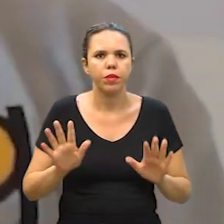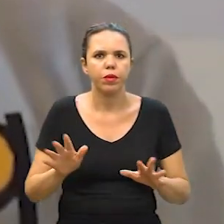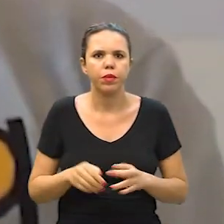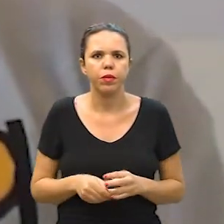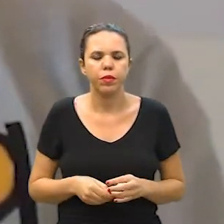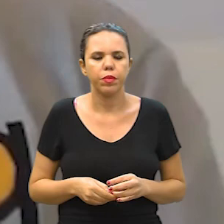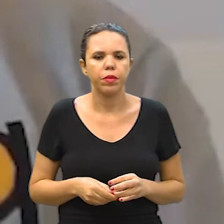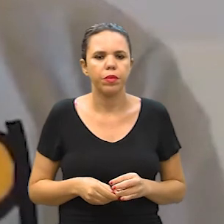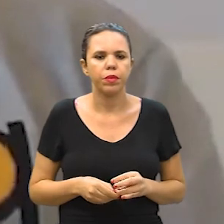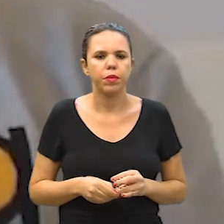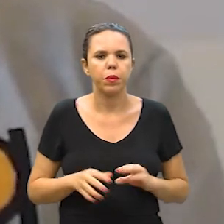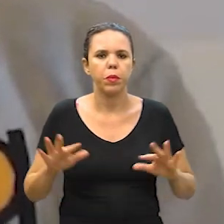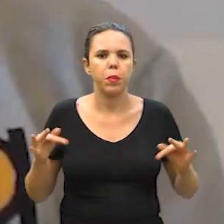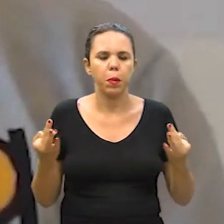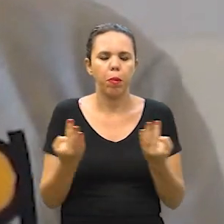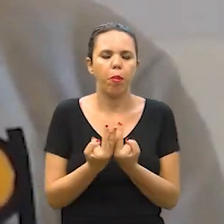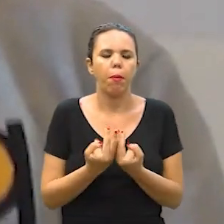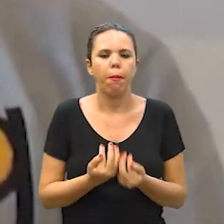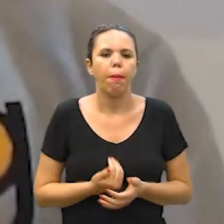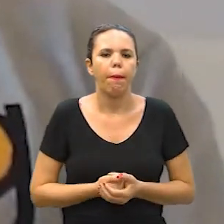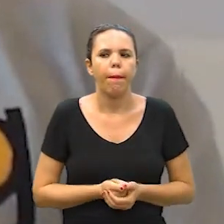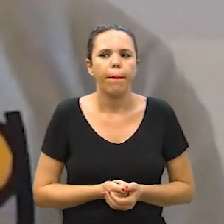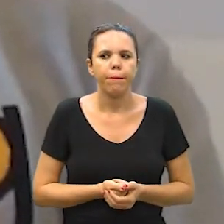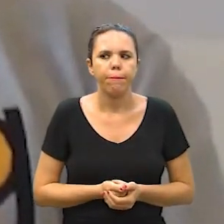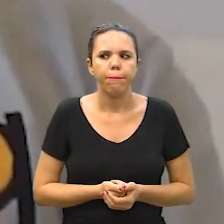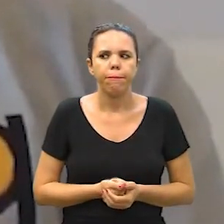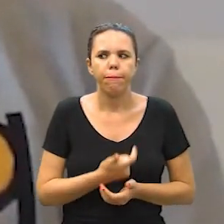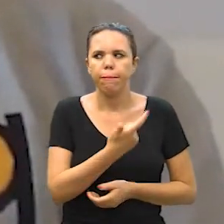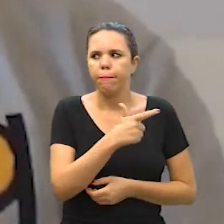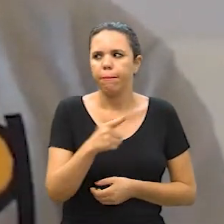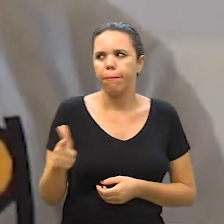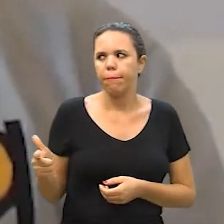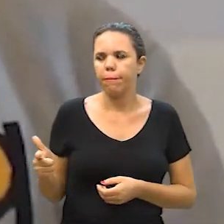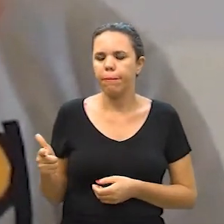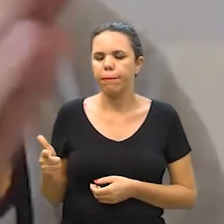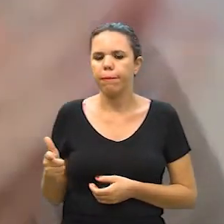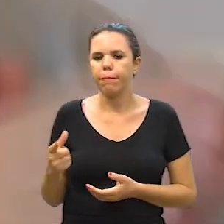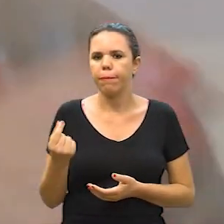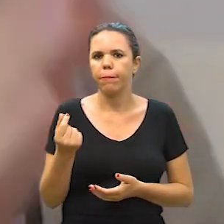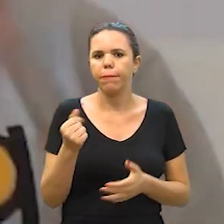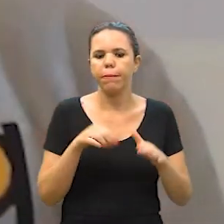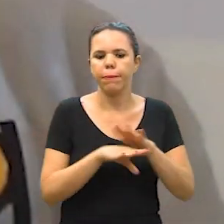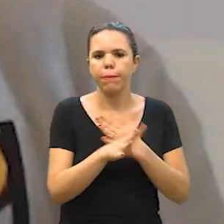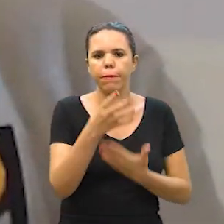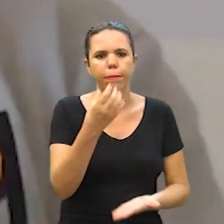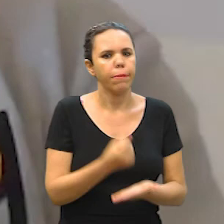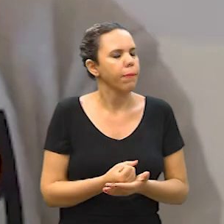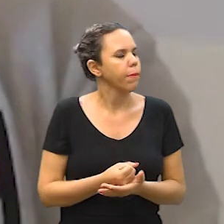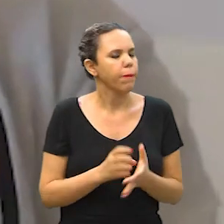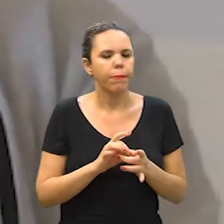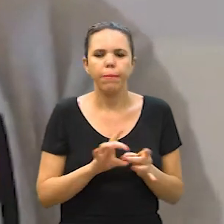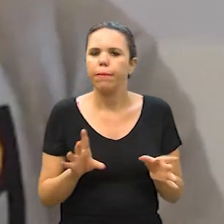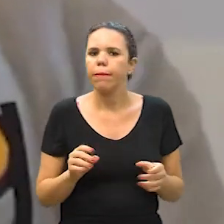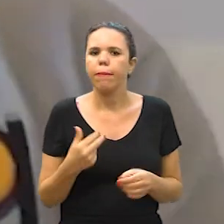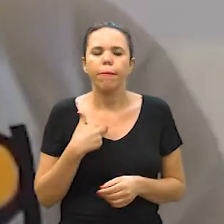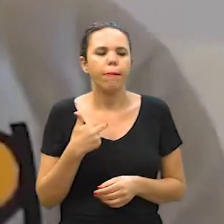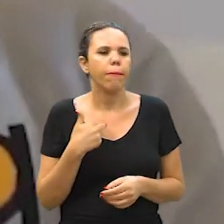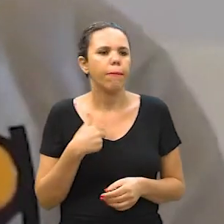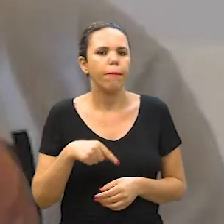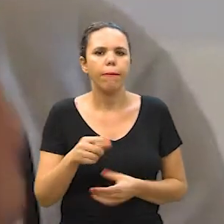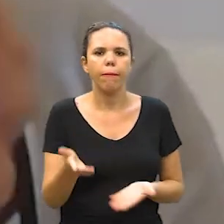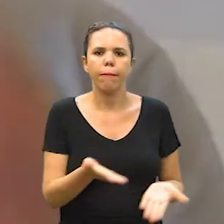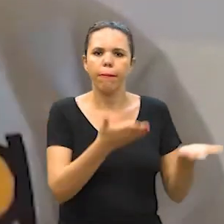Mas famílias que realmente não tenham uma reserva financeira disponível